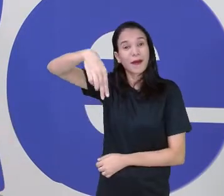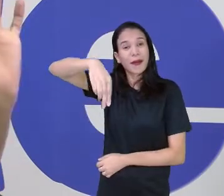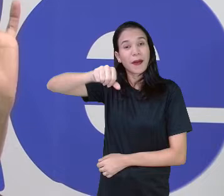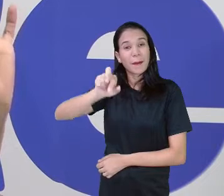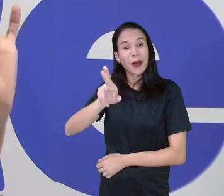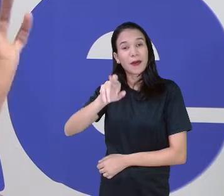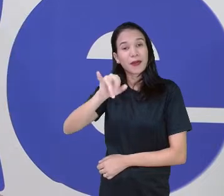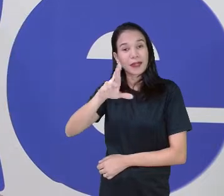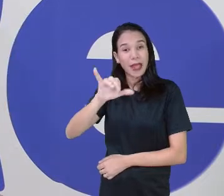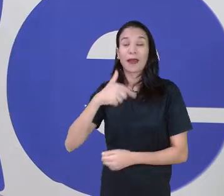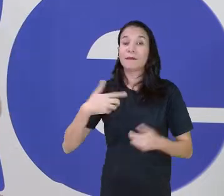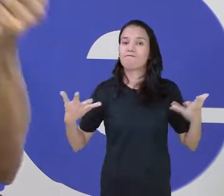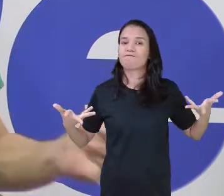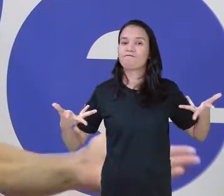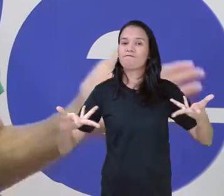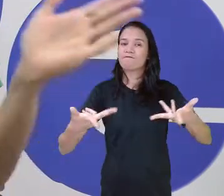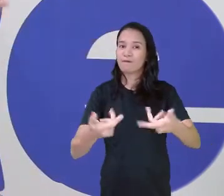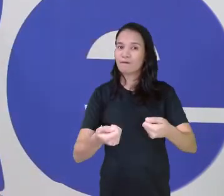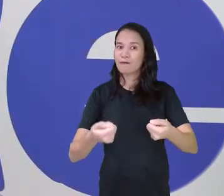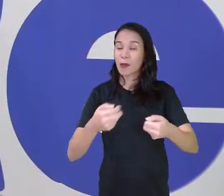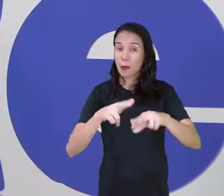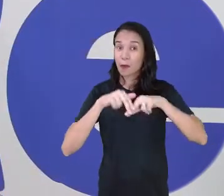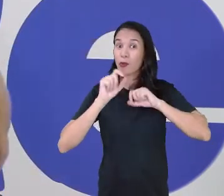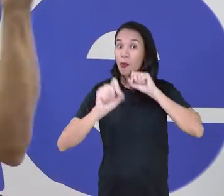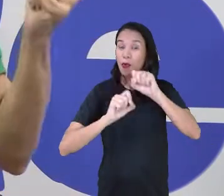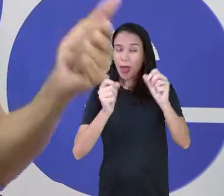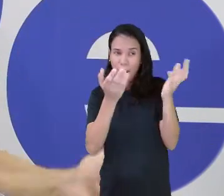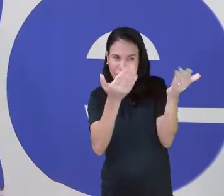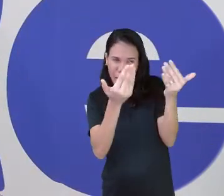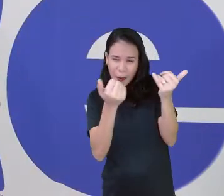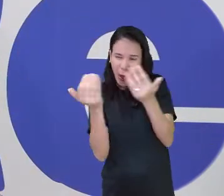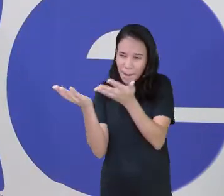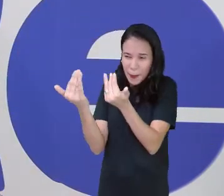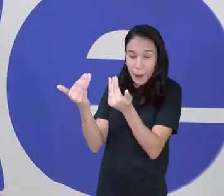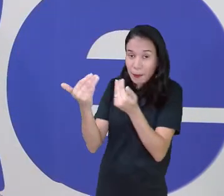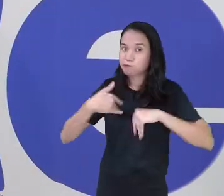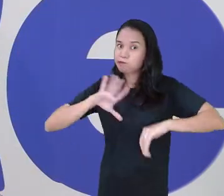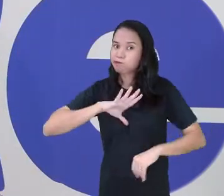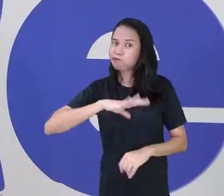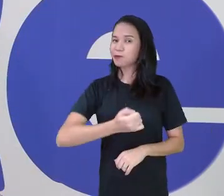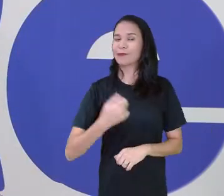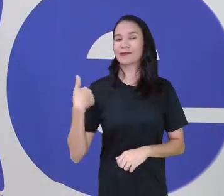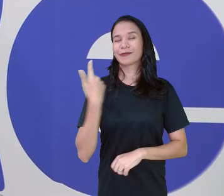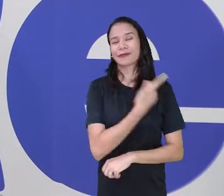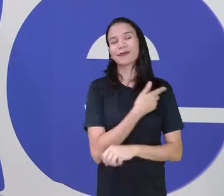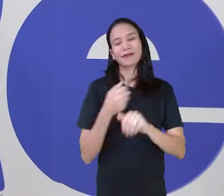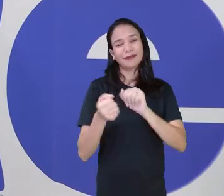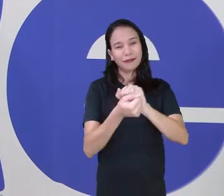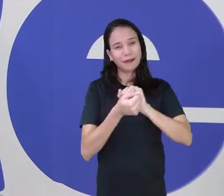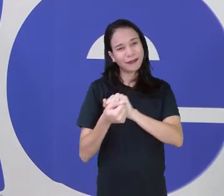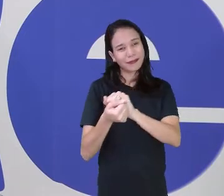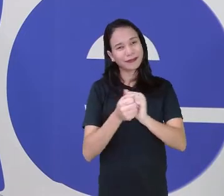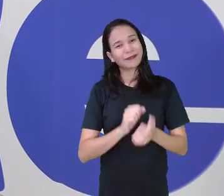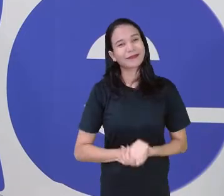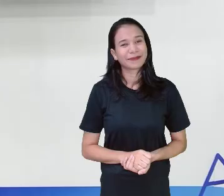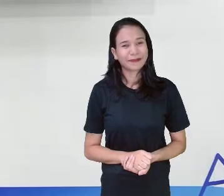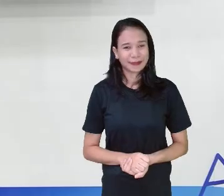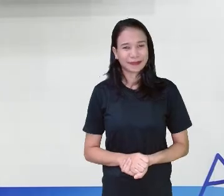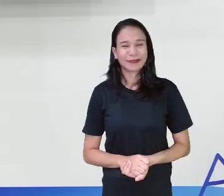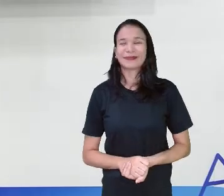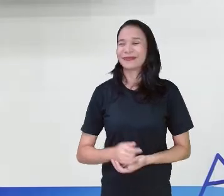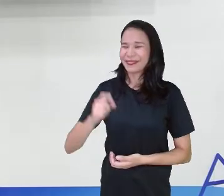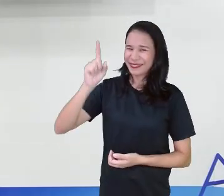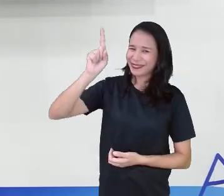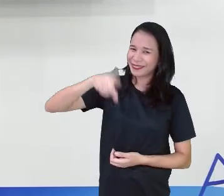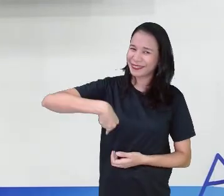sempre, maravilhosa. Então, ó, bate palmas, chama aquela coragem e fica aqui juntinho com a gente. É